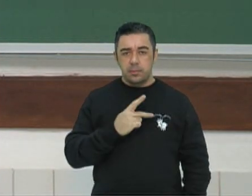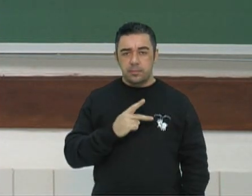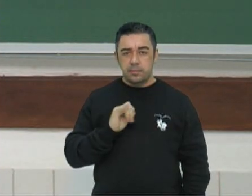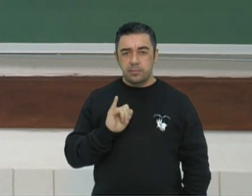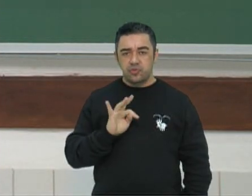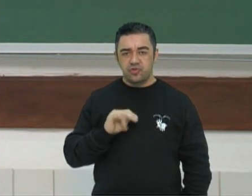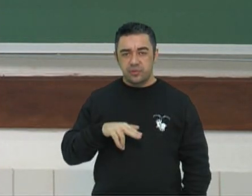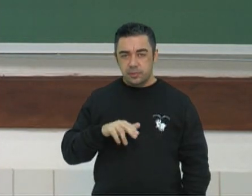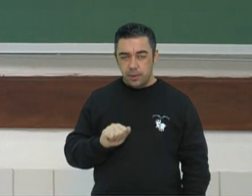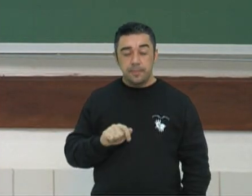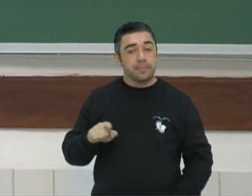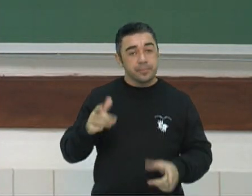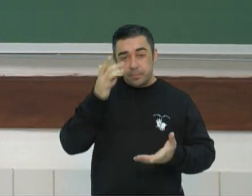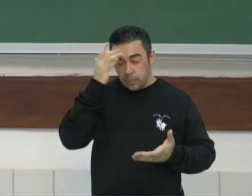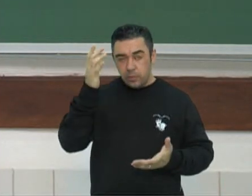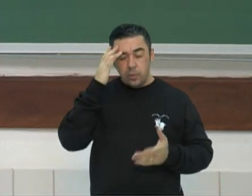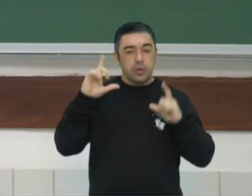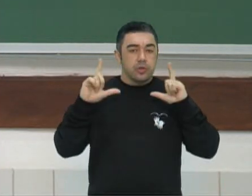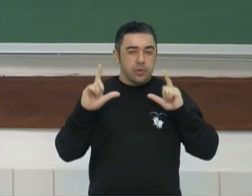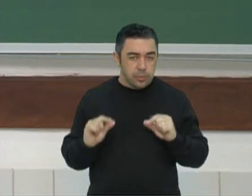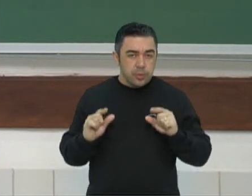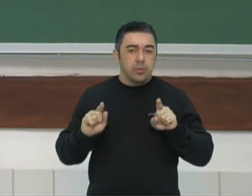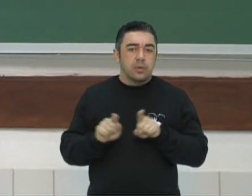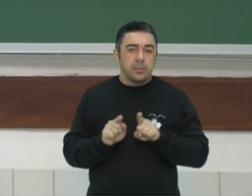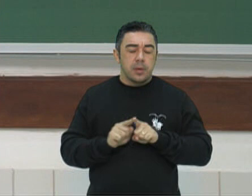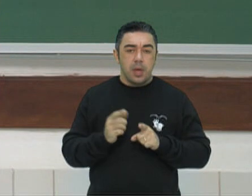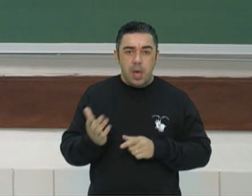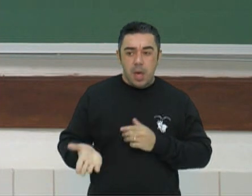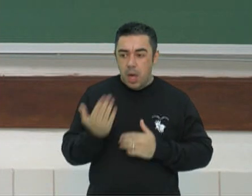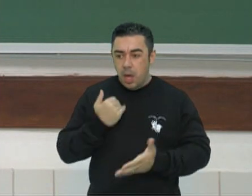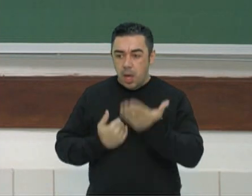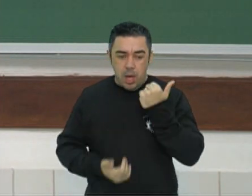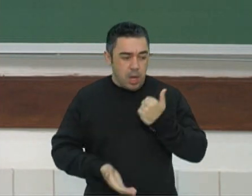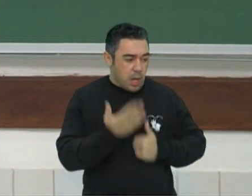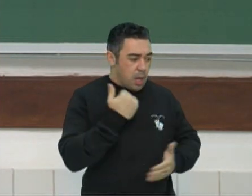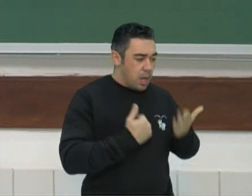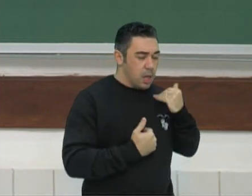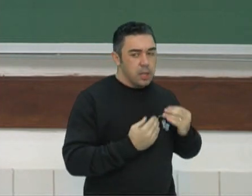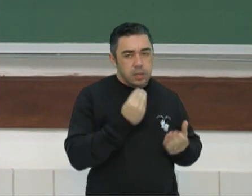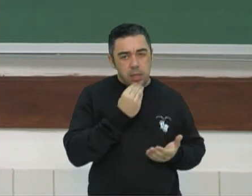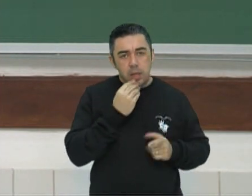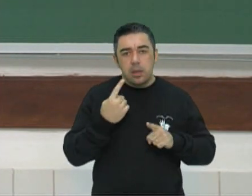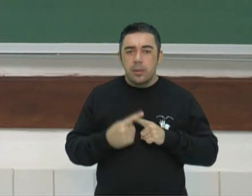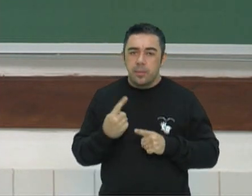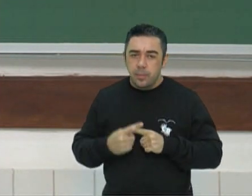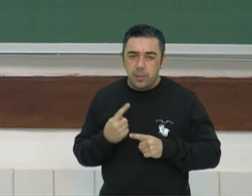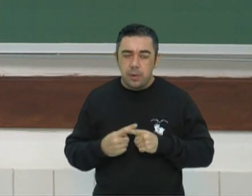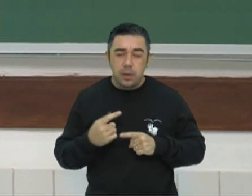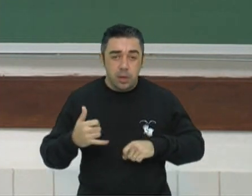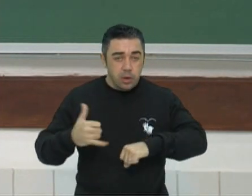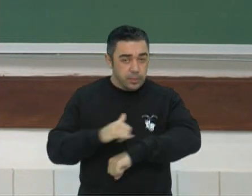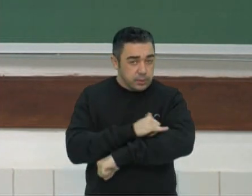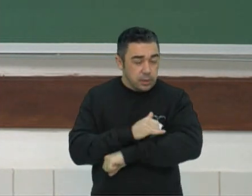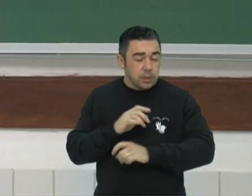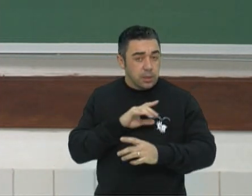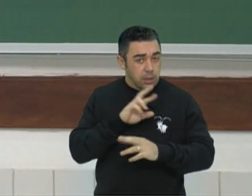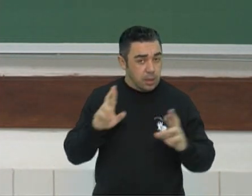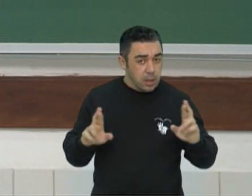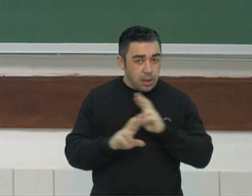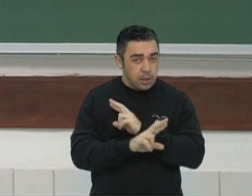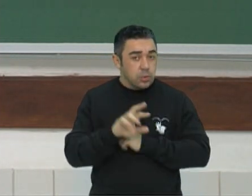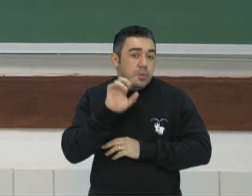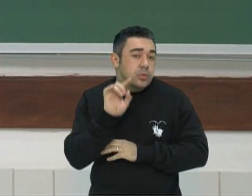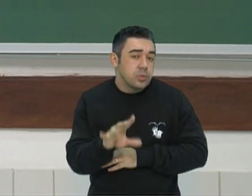pessoa também reduz, né, aquela compulsão, muitas vezes, por alimento. Porque, assim, a questão da obesidade já está ligada, muitas vezes,